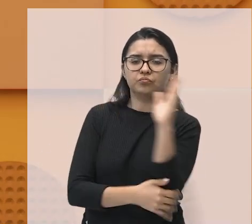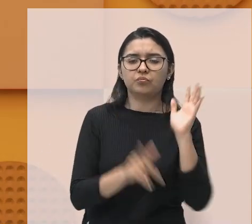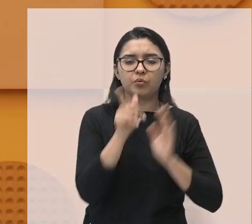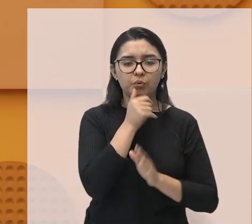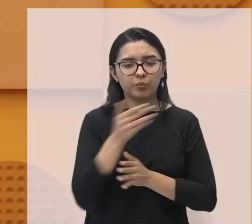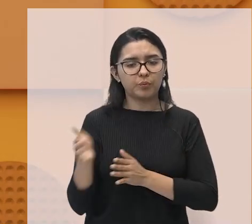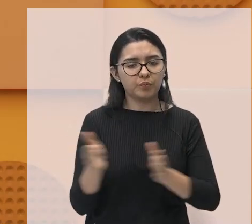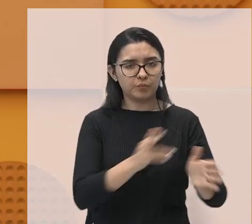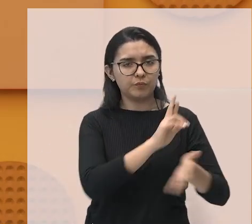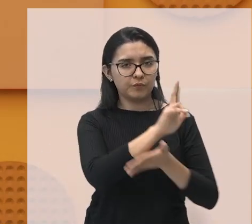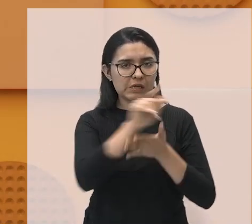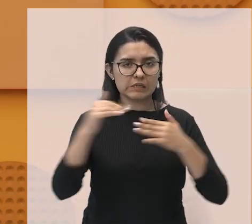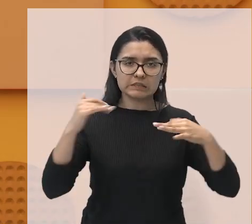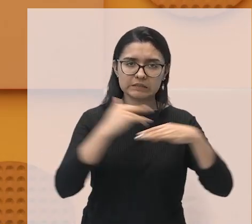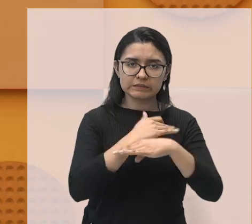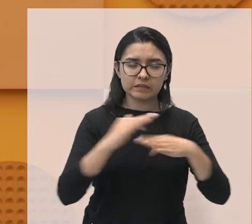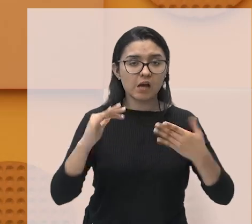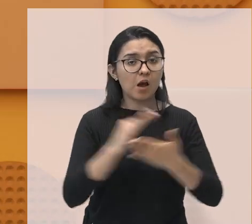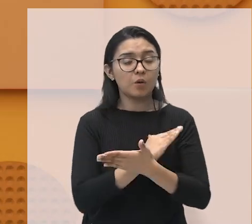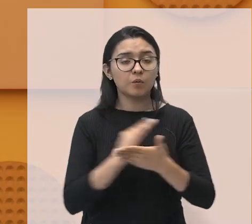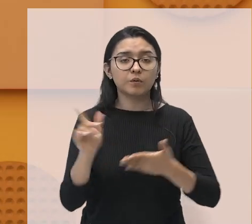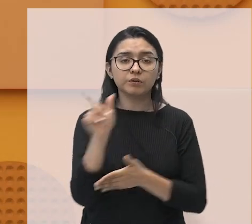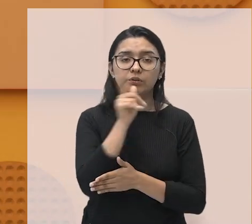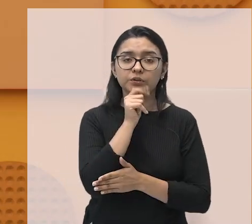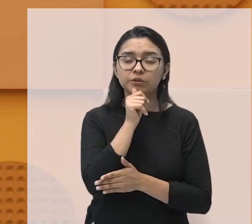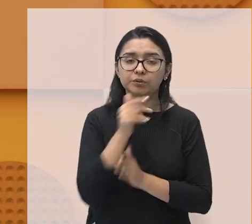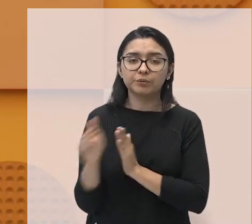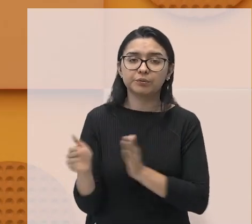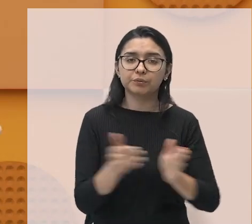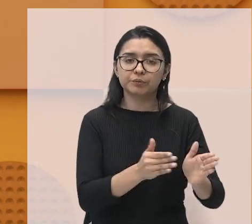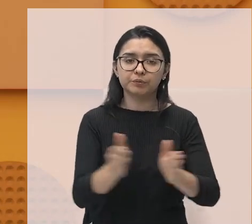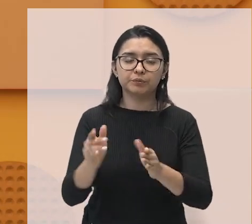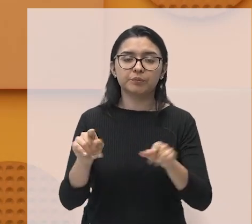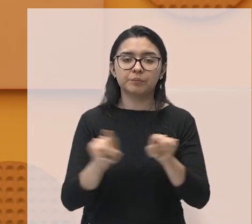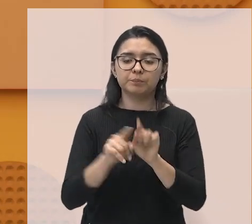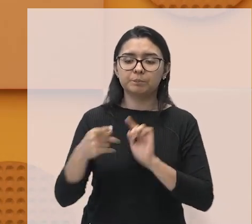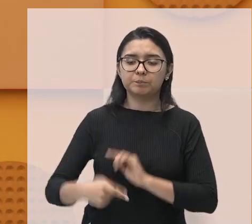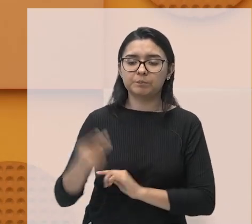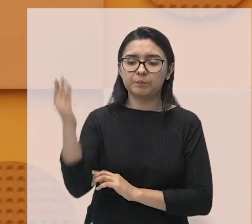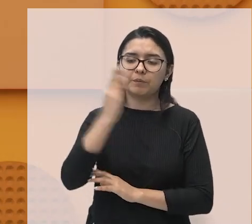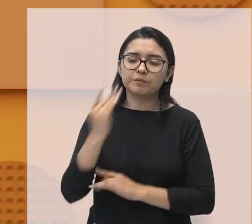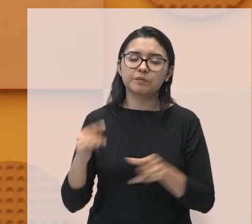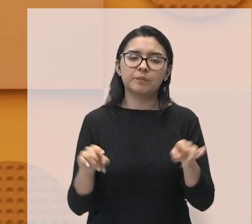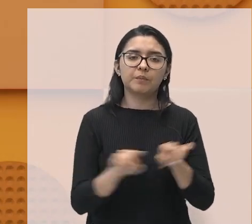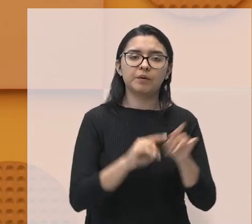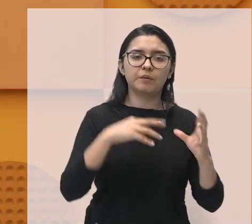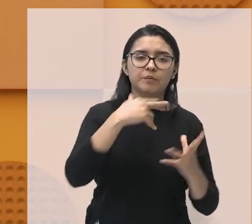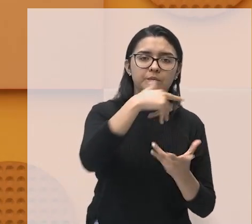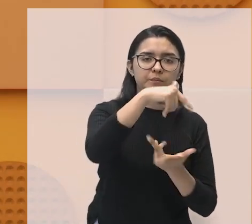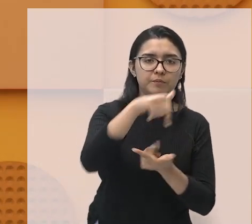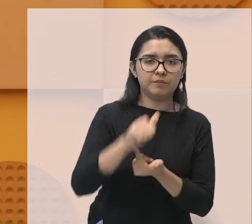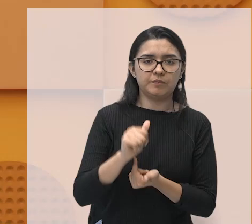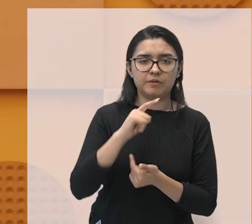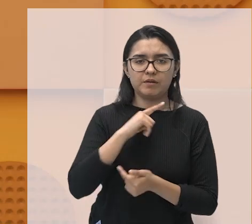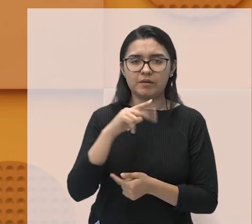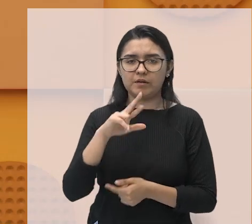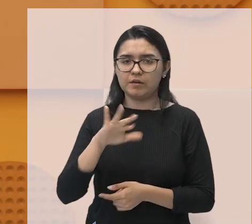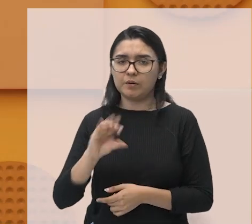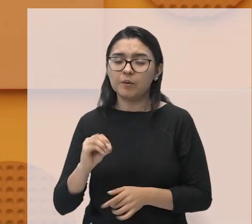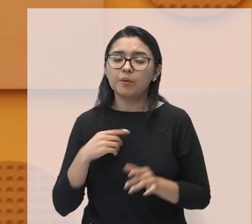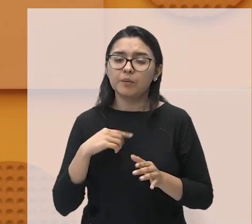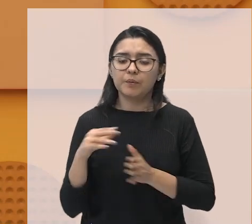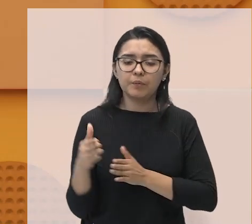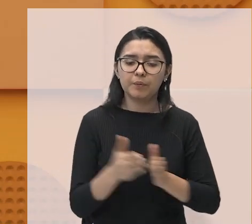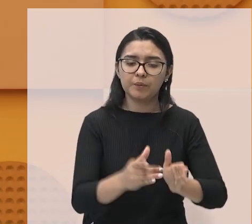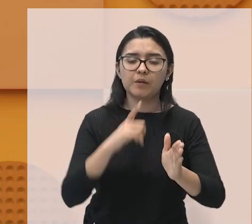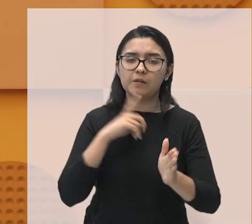de muitas cidades. Alguns rios, tanto no Brasil quanto no mundo, eles são rios que têm